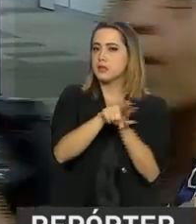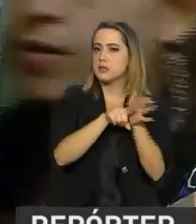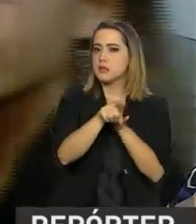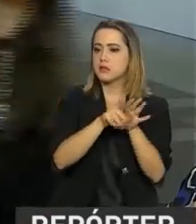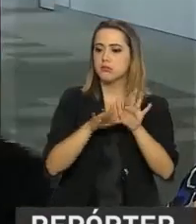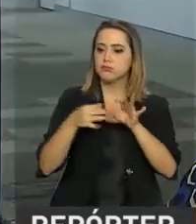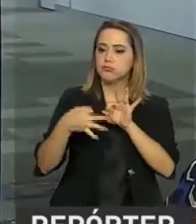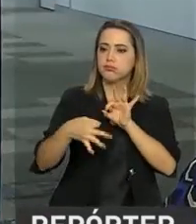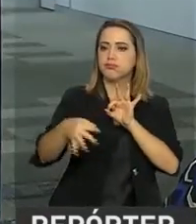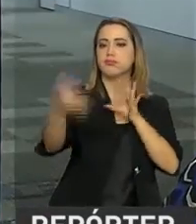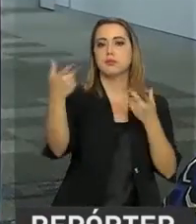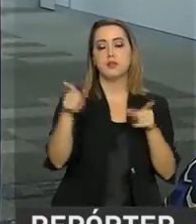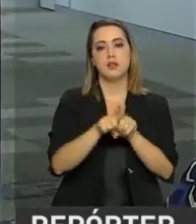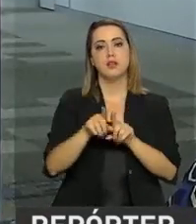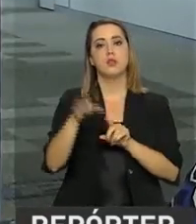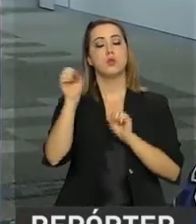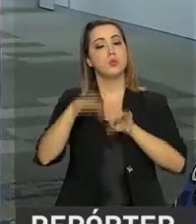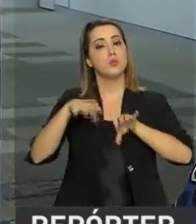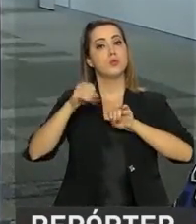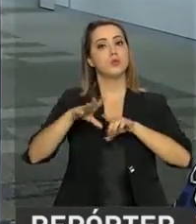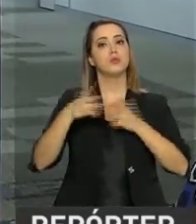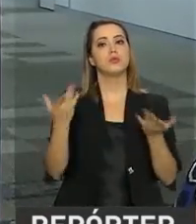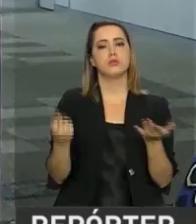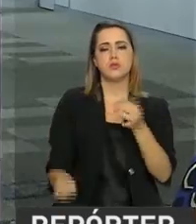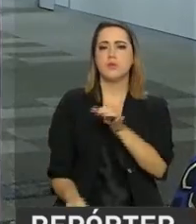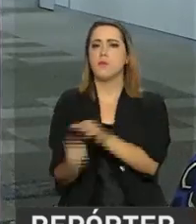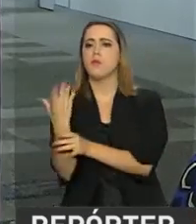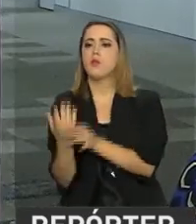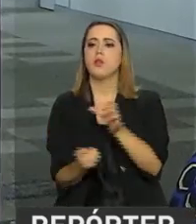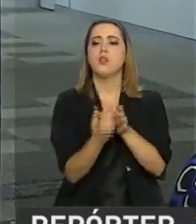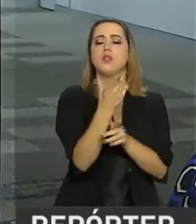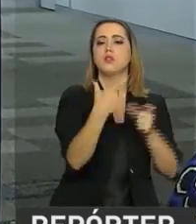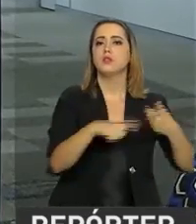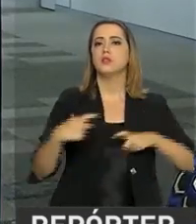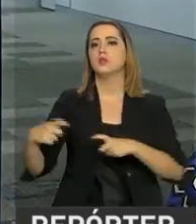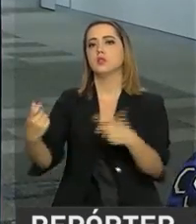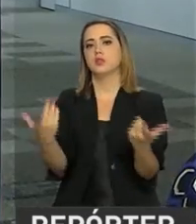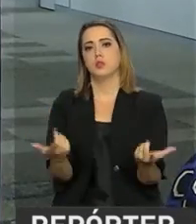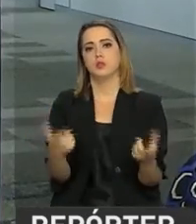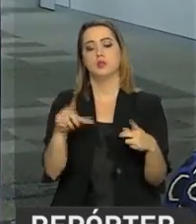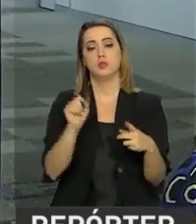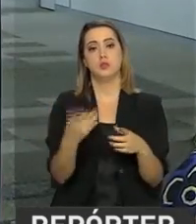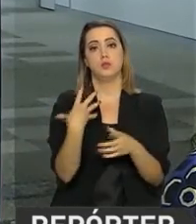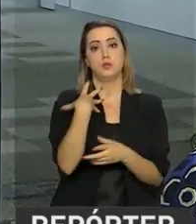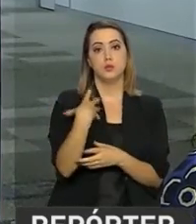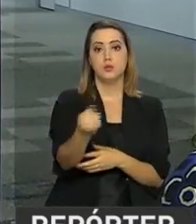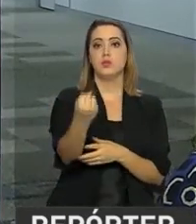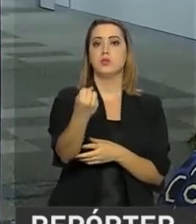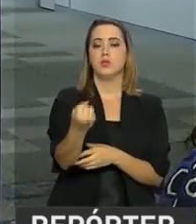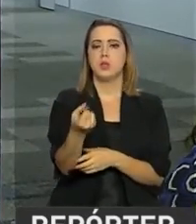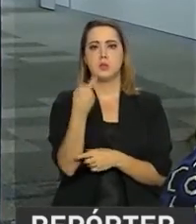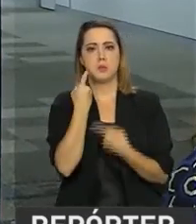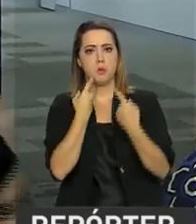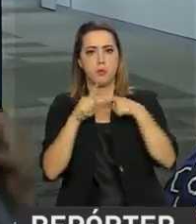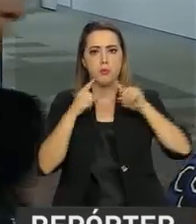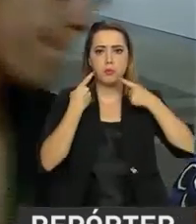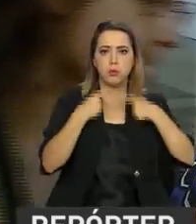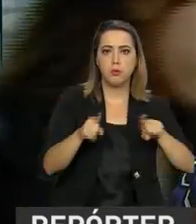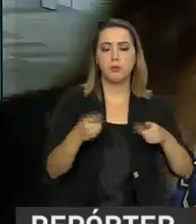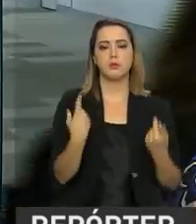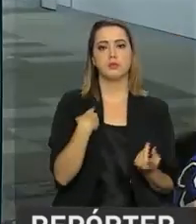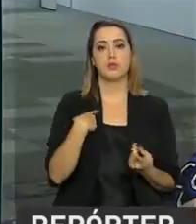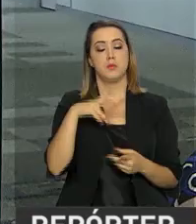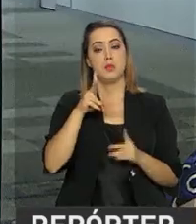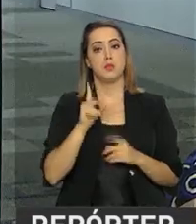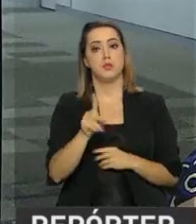da extensão, do ensino, que sejam criados canais institucionais para recebimento de denúncias e para que os direitos